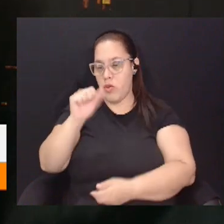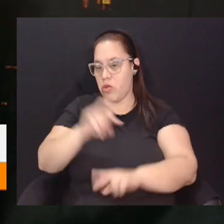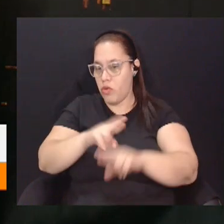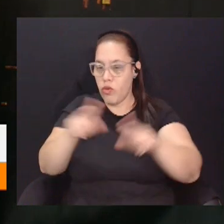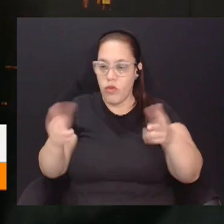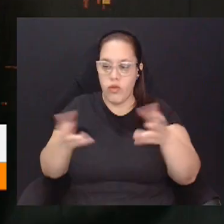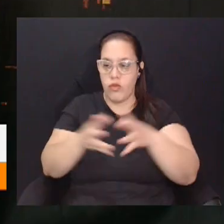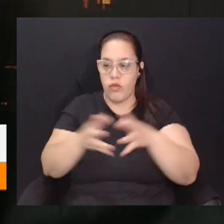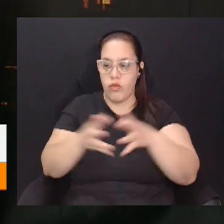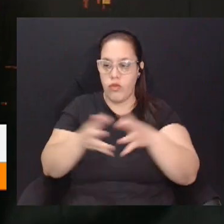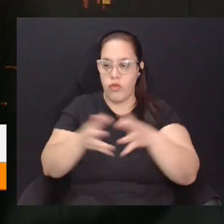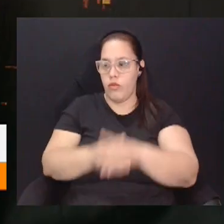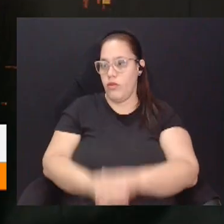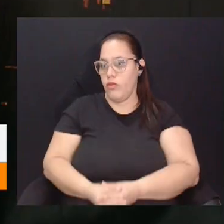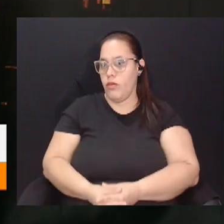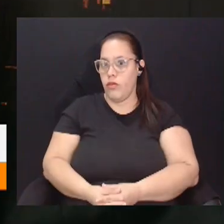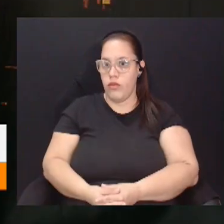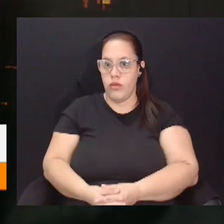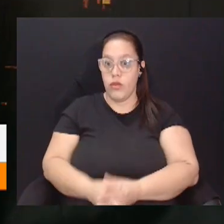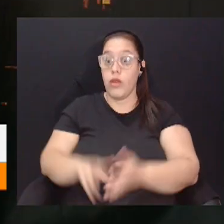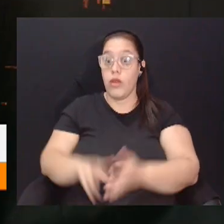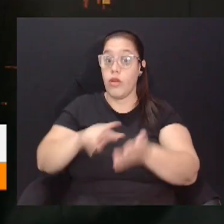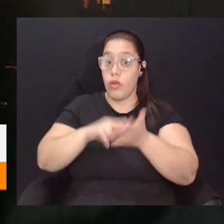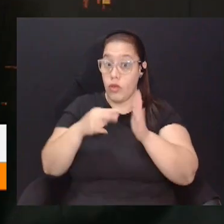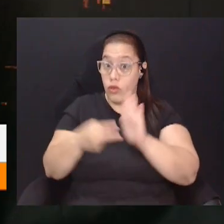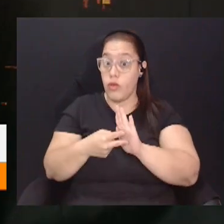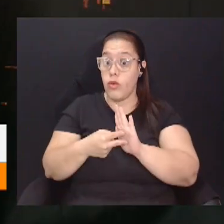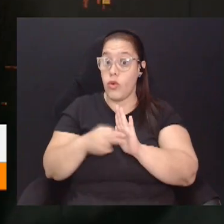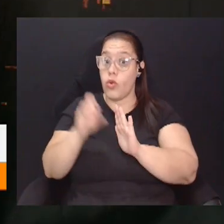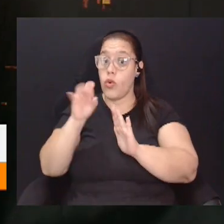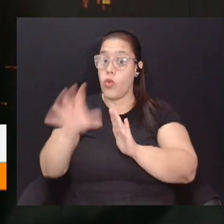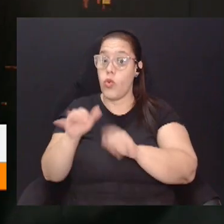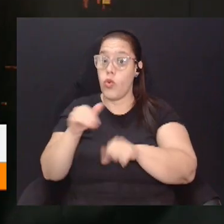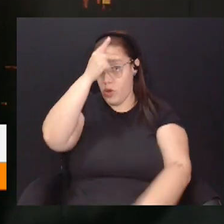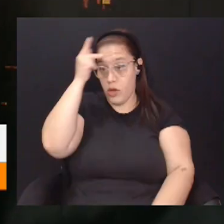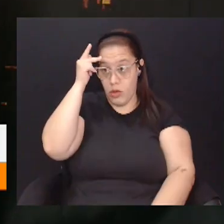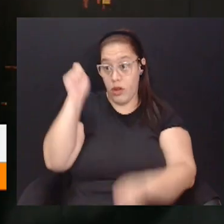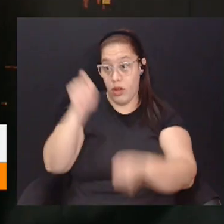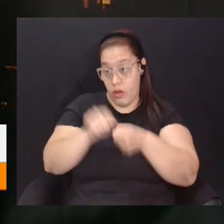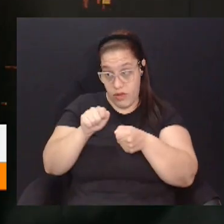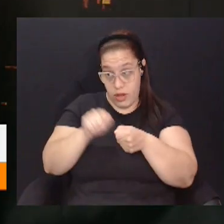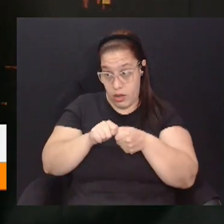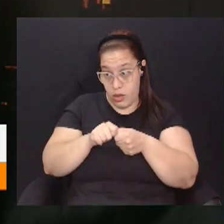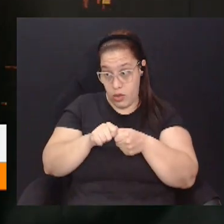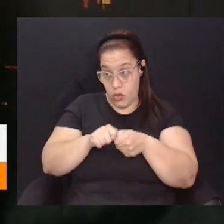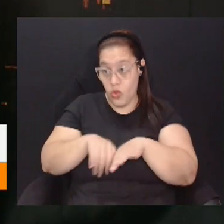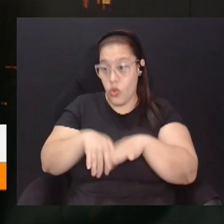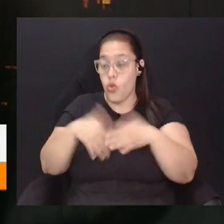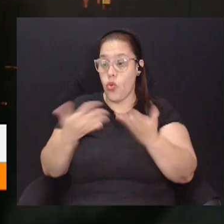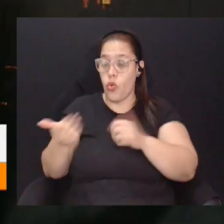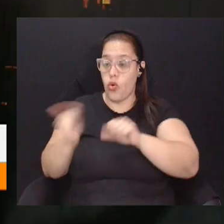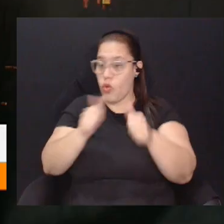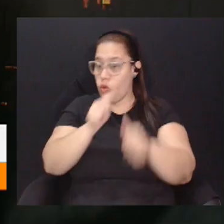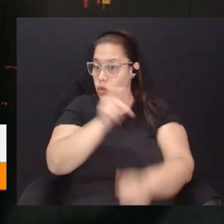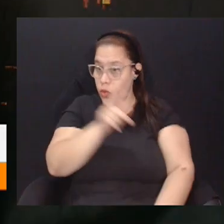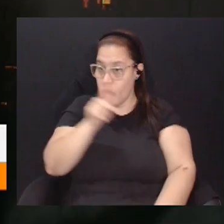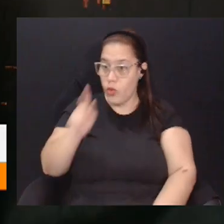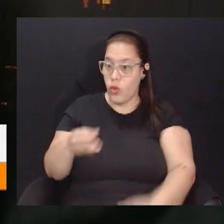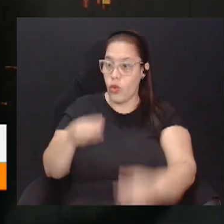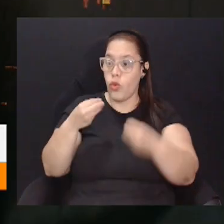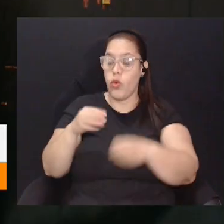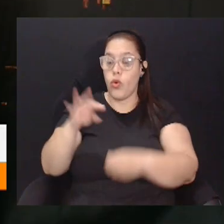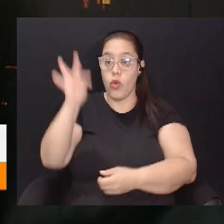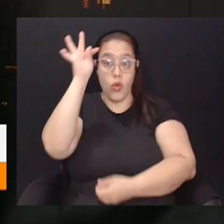isso, significa algo ou é só mais para a pessoa mesmo que está fazendo, né? Qual que é a avaliação do professor como teólogo,